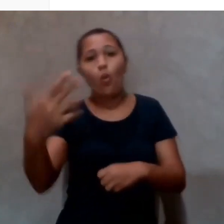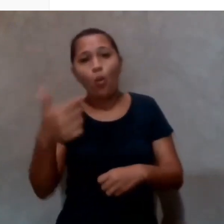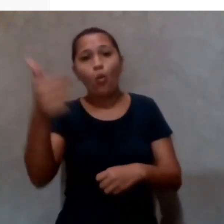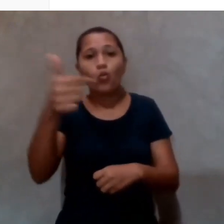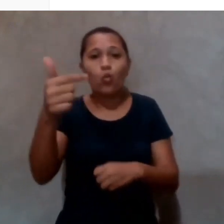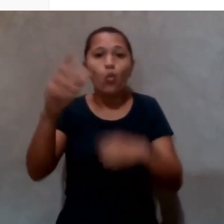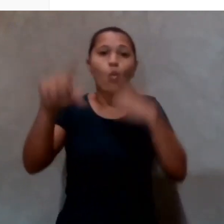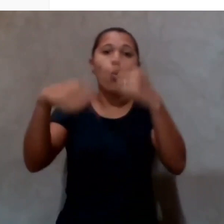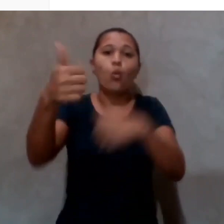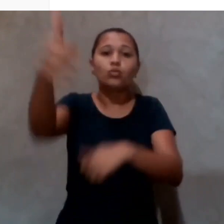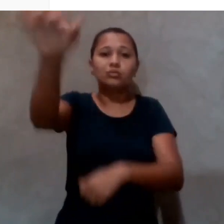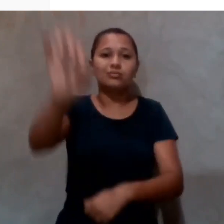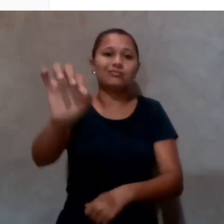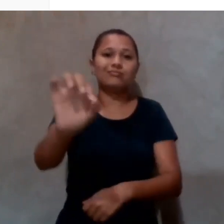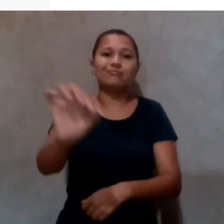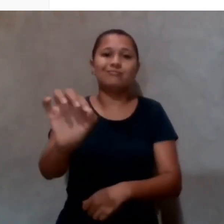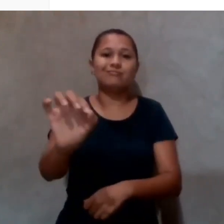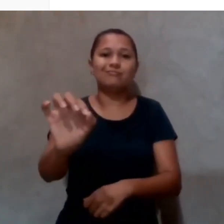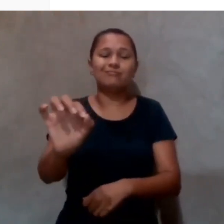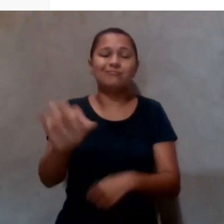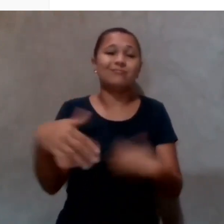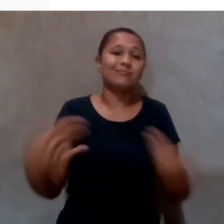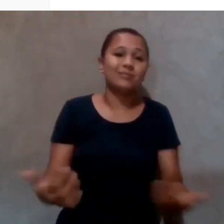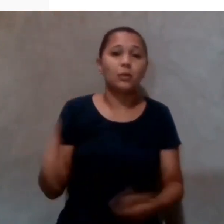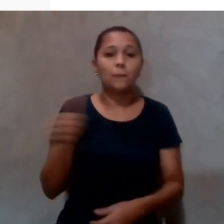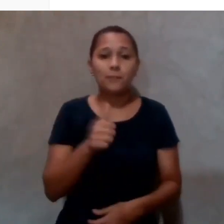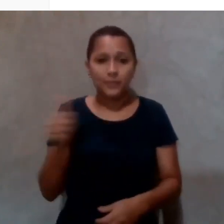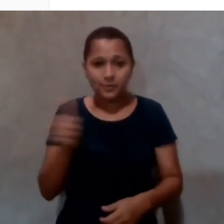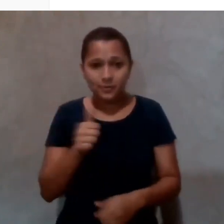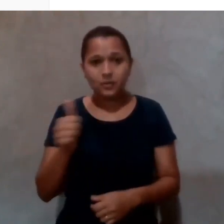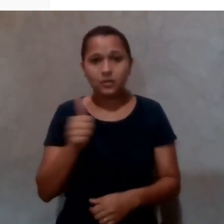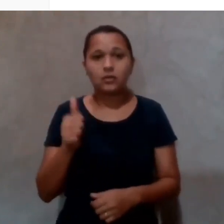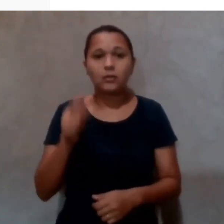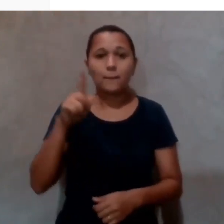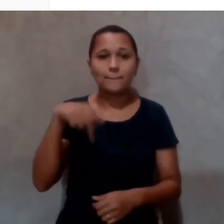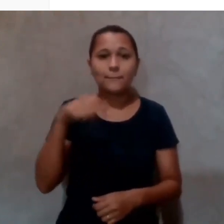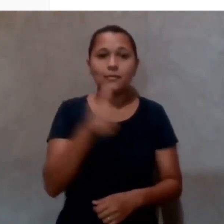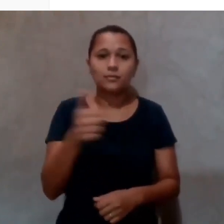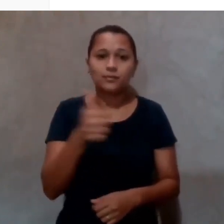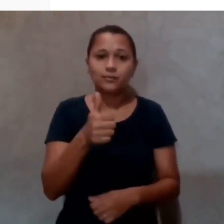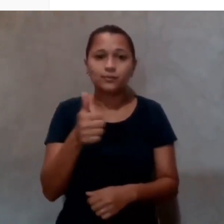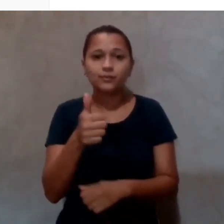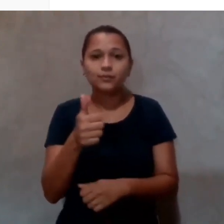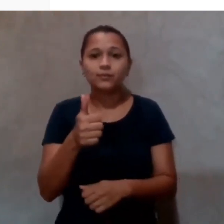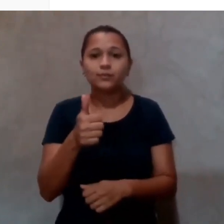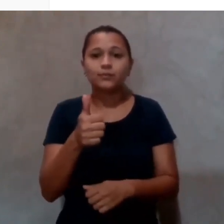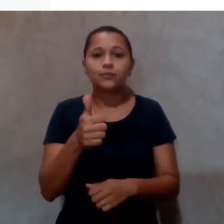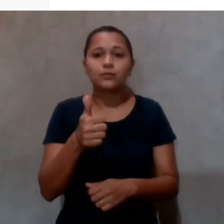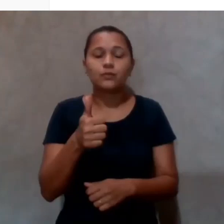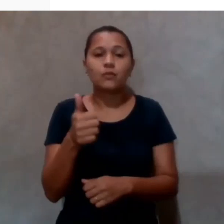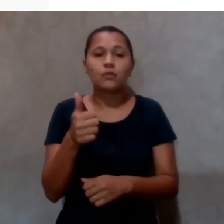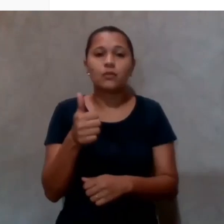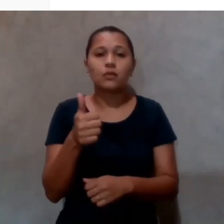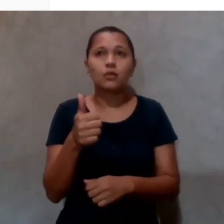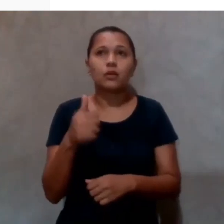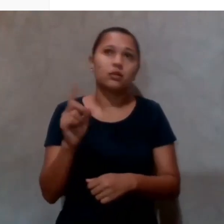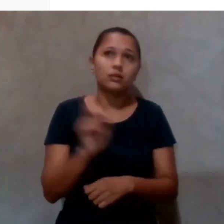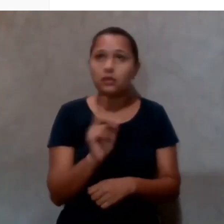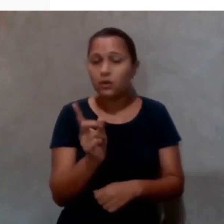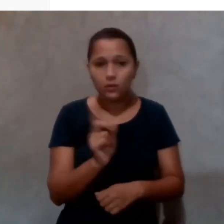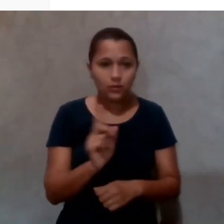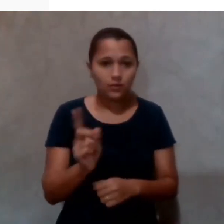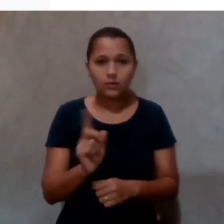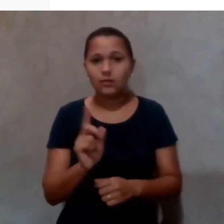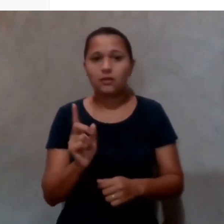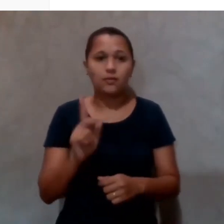que representamos por P de 1, que na realidade não é uma probabilidade, ela